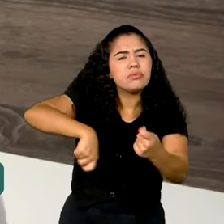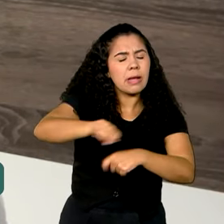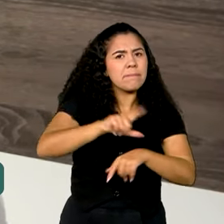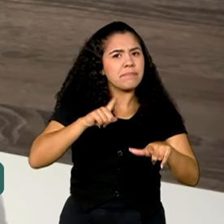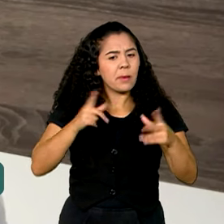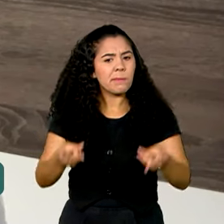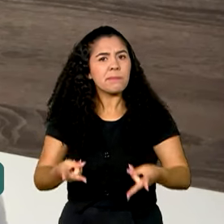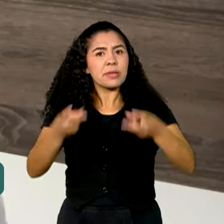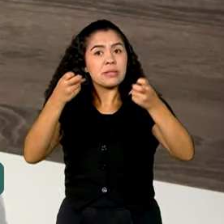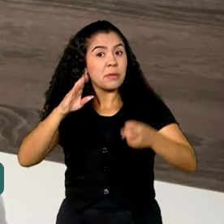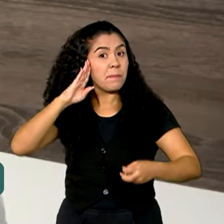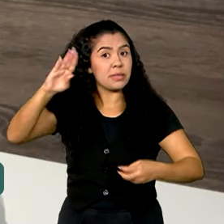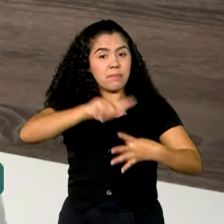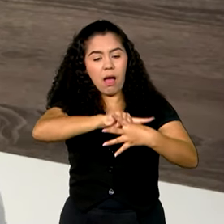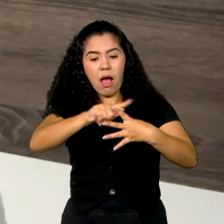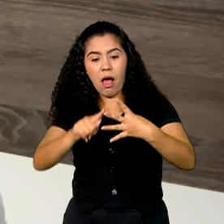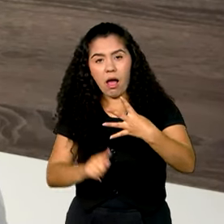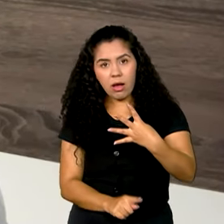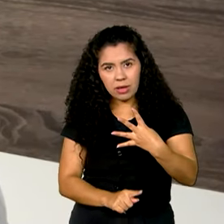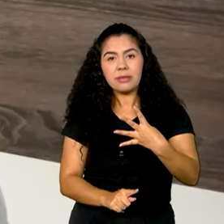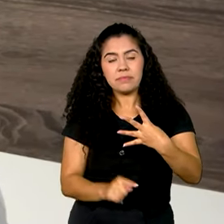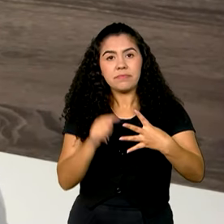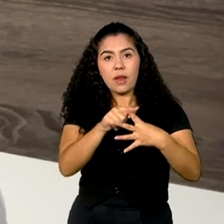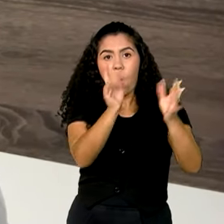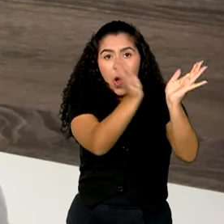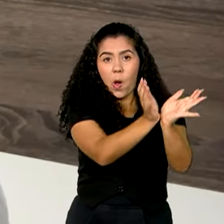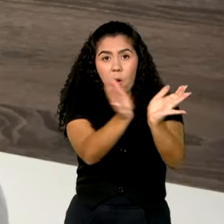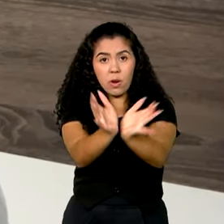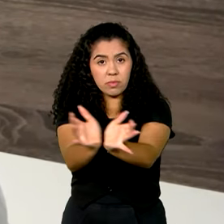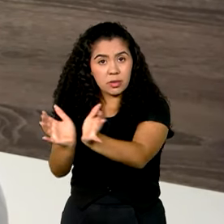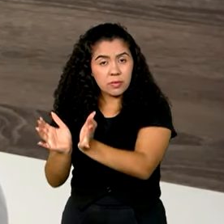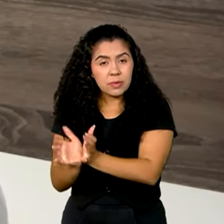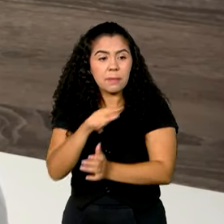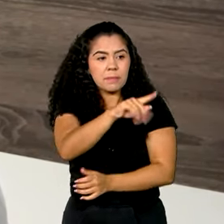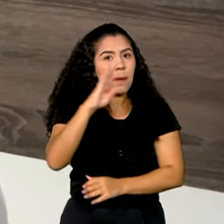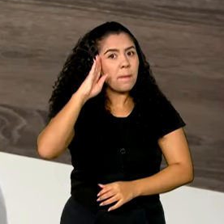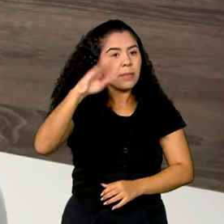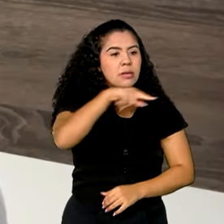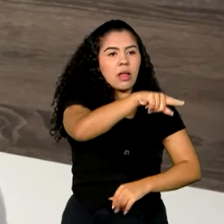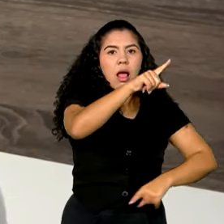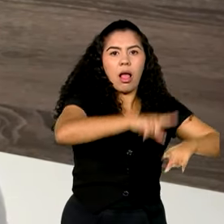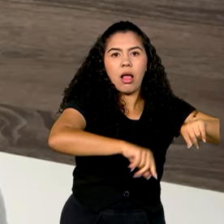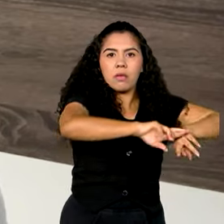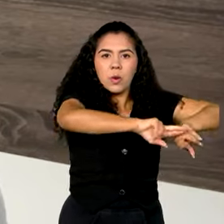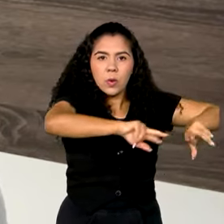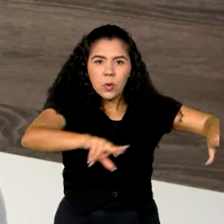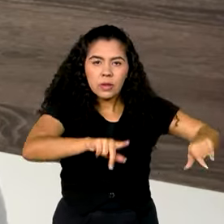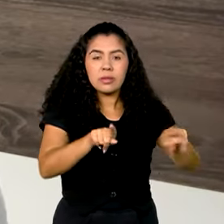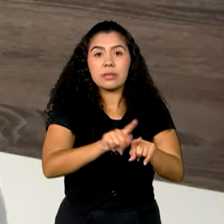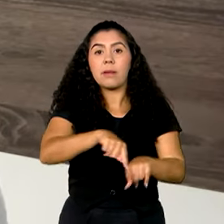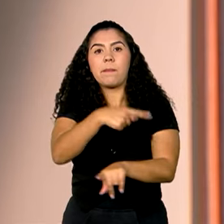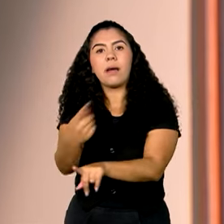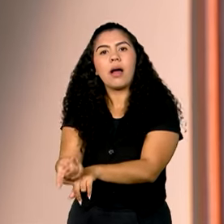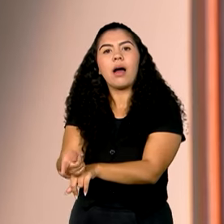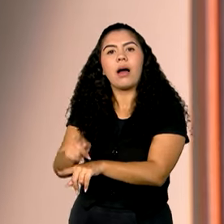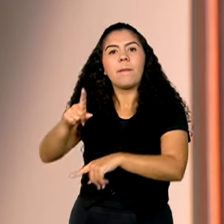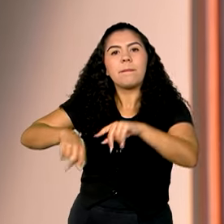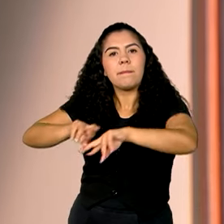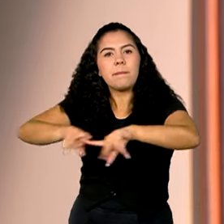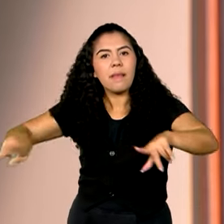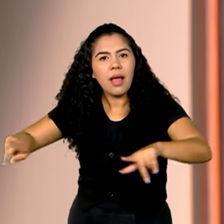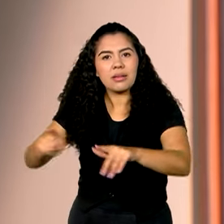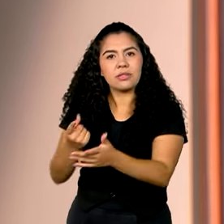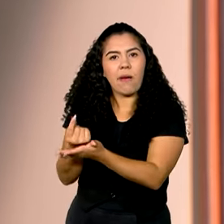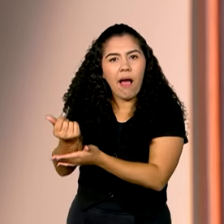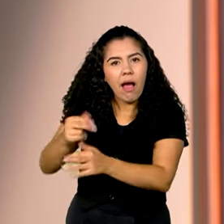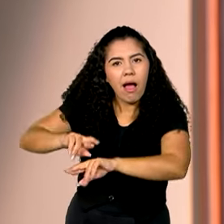observado nas 4 grandes categorias econômicas, com destaque para bens de consumo duráveis e bens de capital. Esse